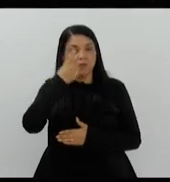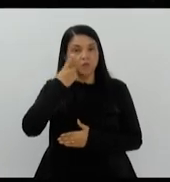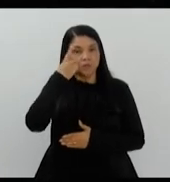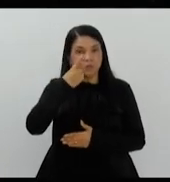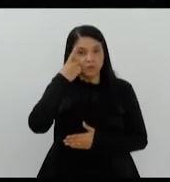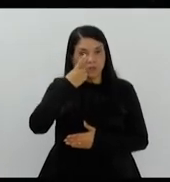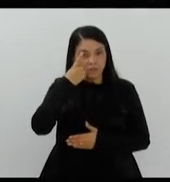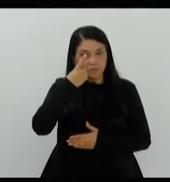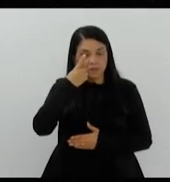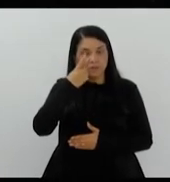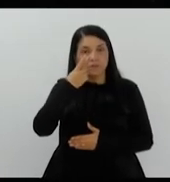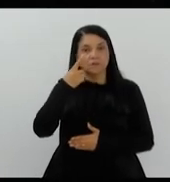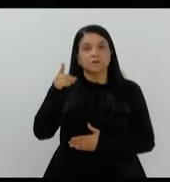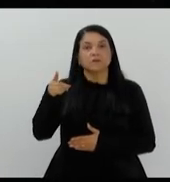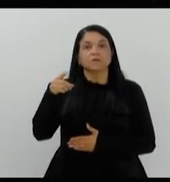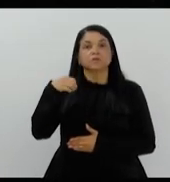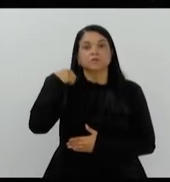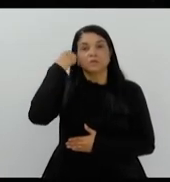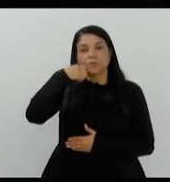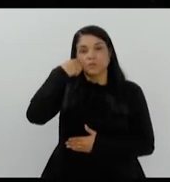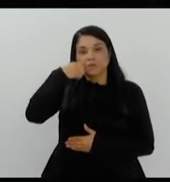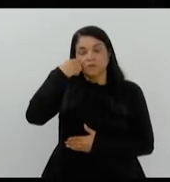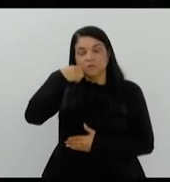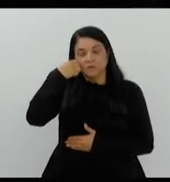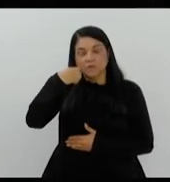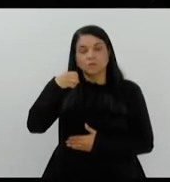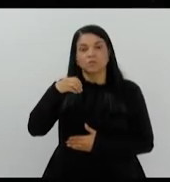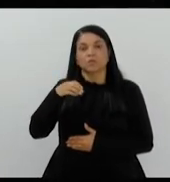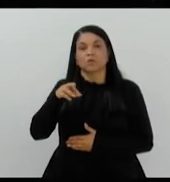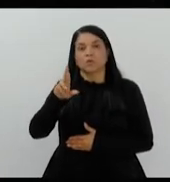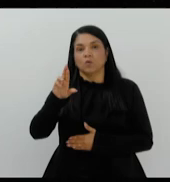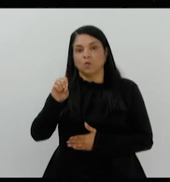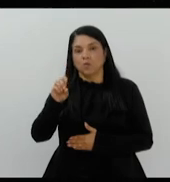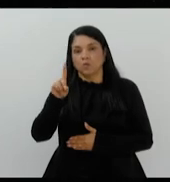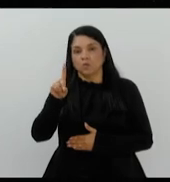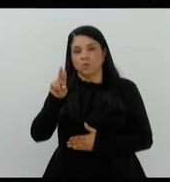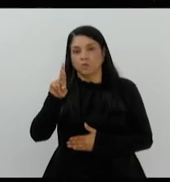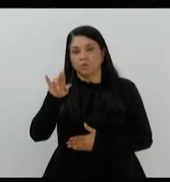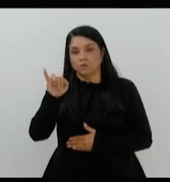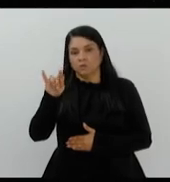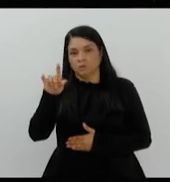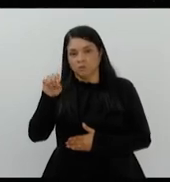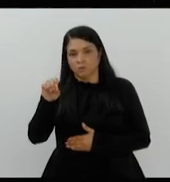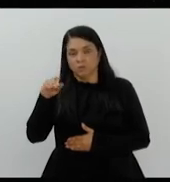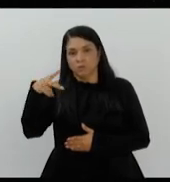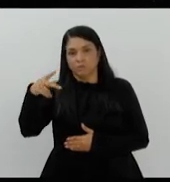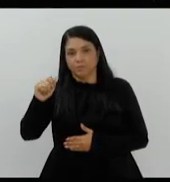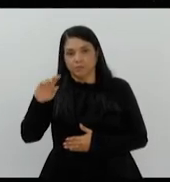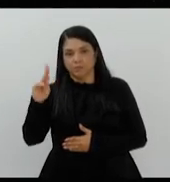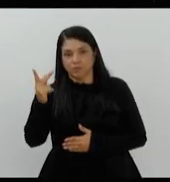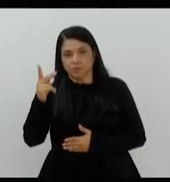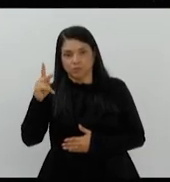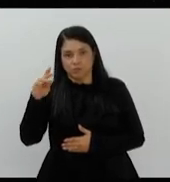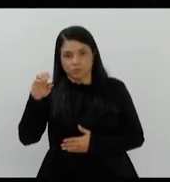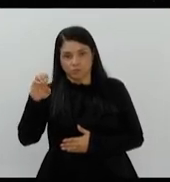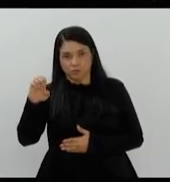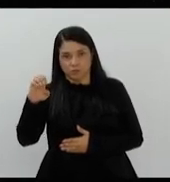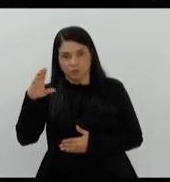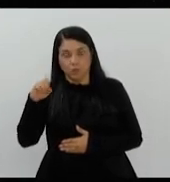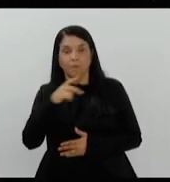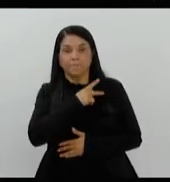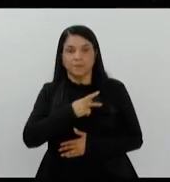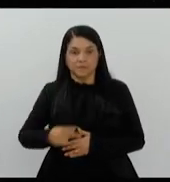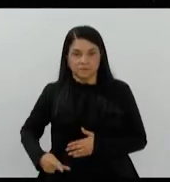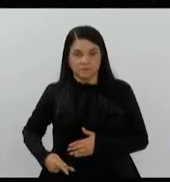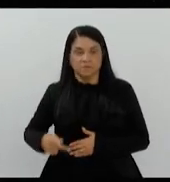do senador Rodrigo Pacheco, presidente do Senado. Já tramitou no Senado, está com